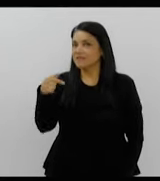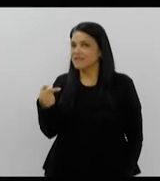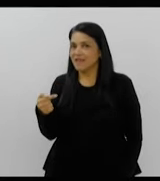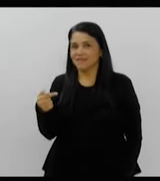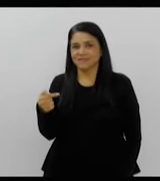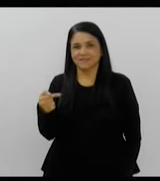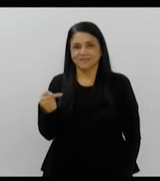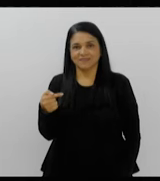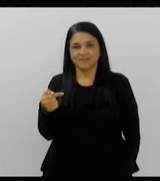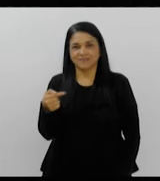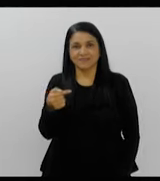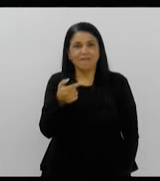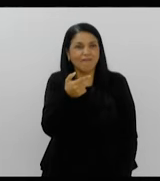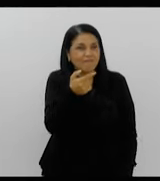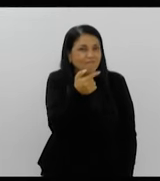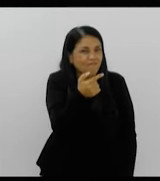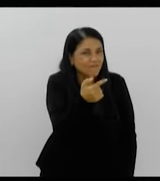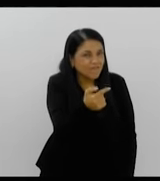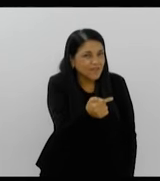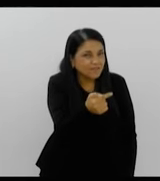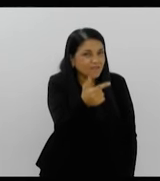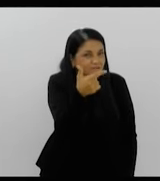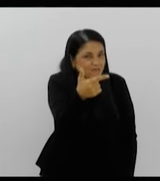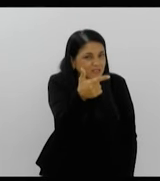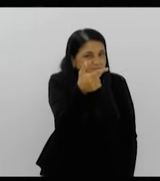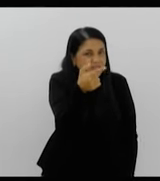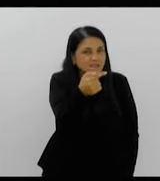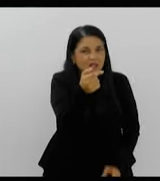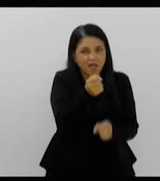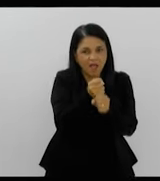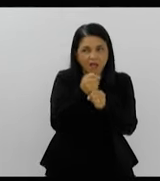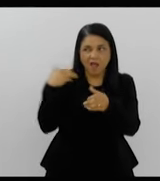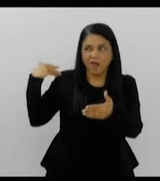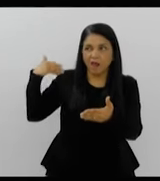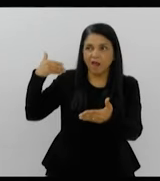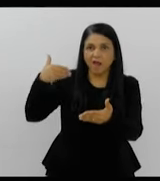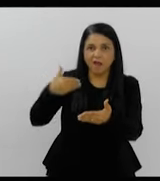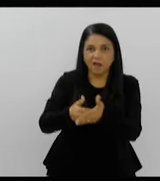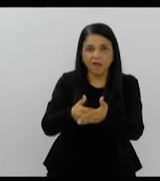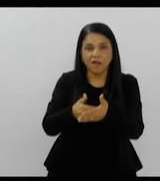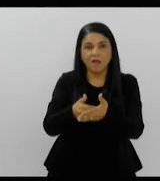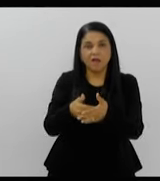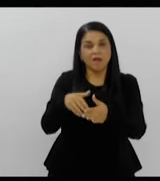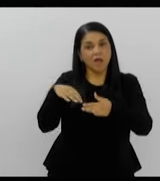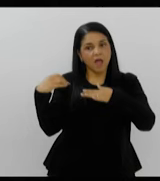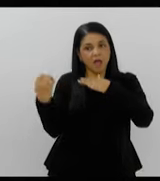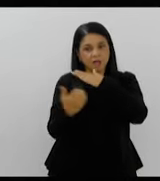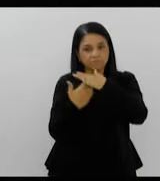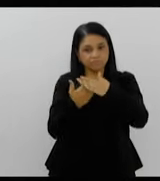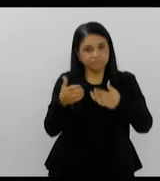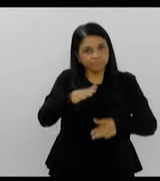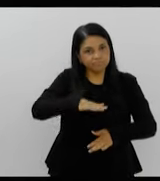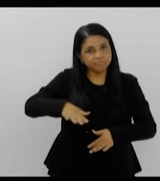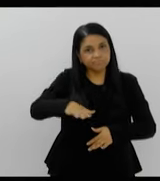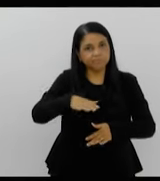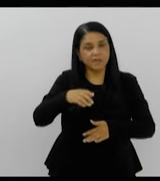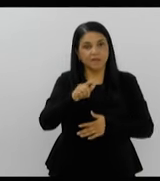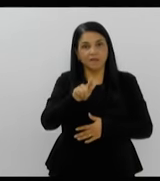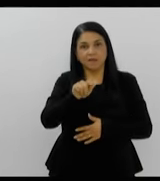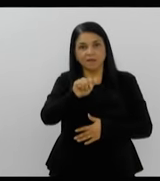passado 27 anos, porque o mercado de gás se